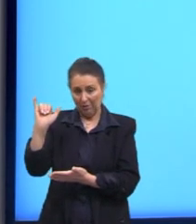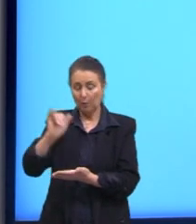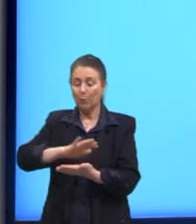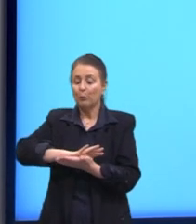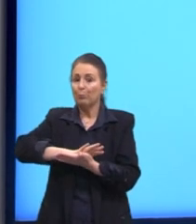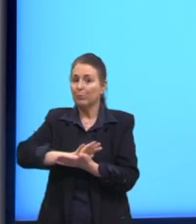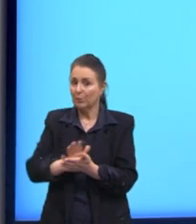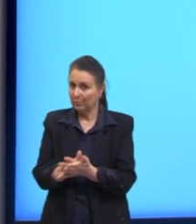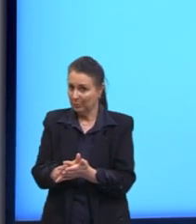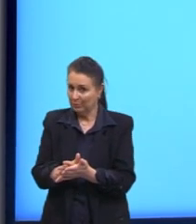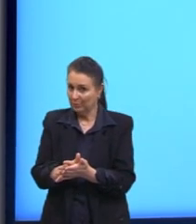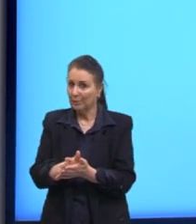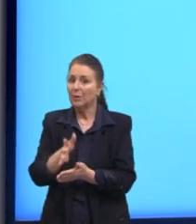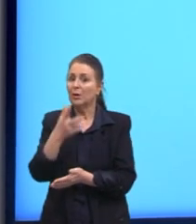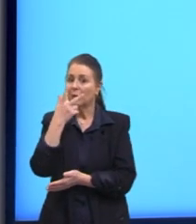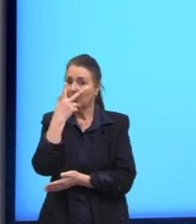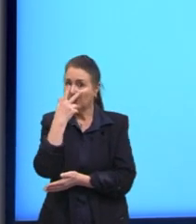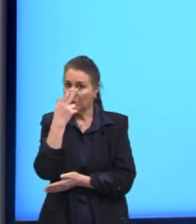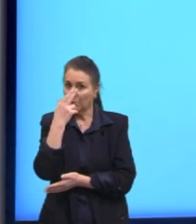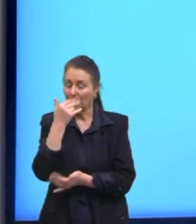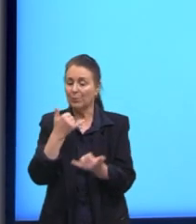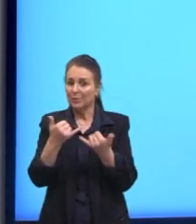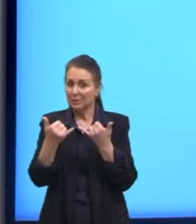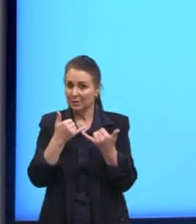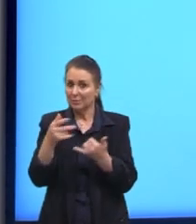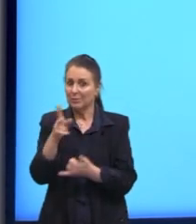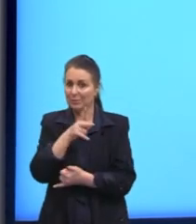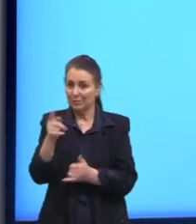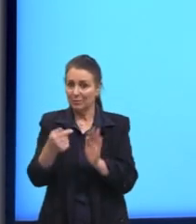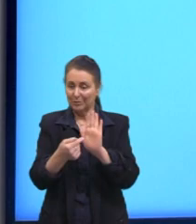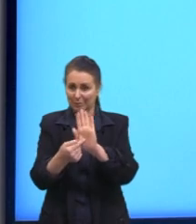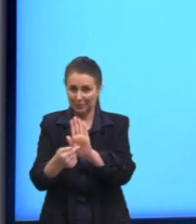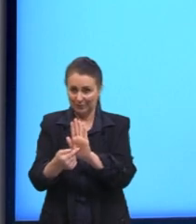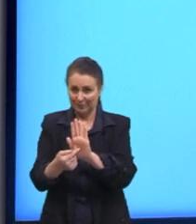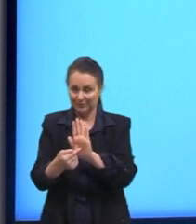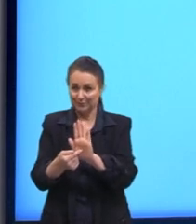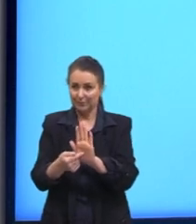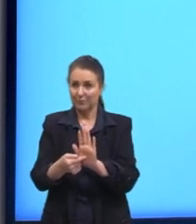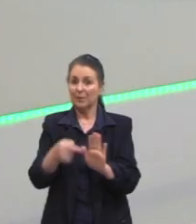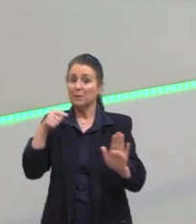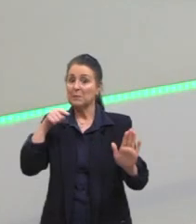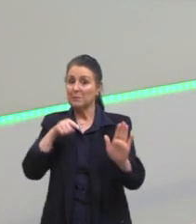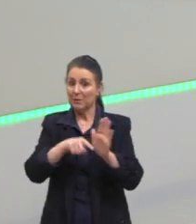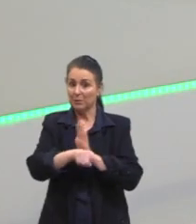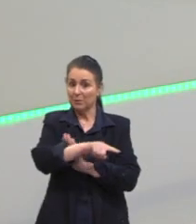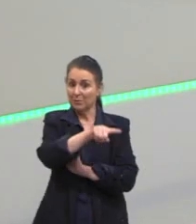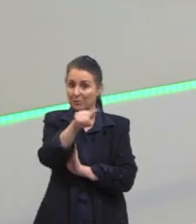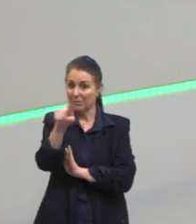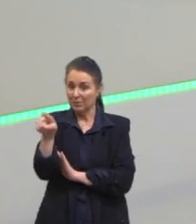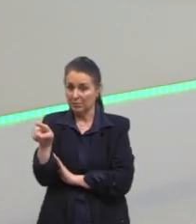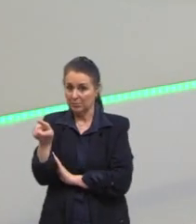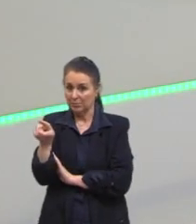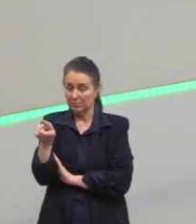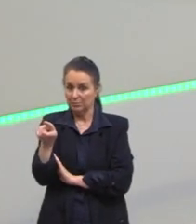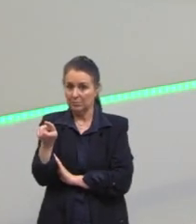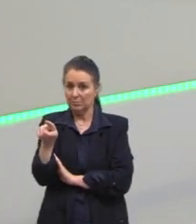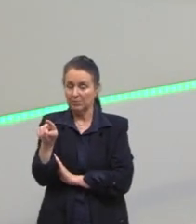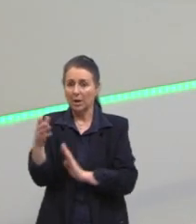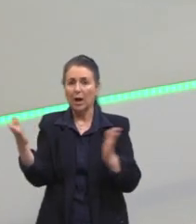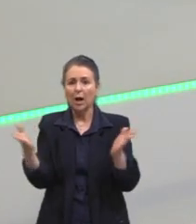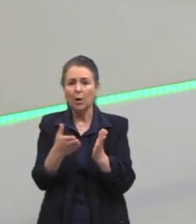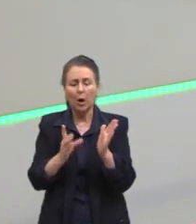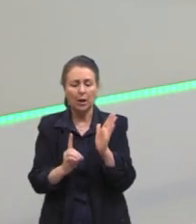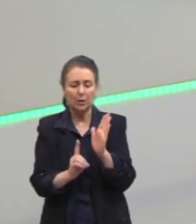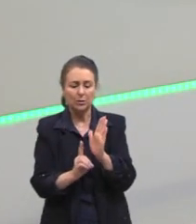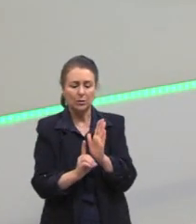né? Como a gente viu aqui nesses exemplos. E daí eu pergunto para vocês, nessa era digital,